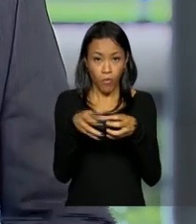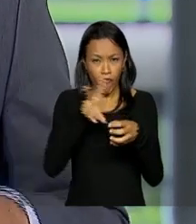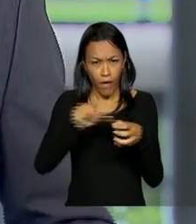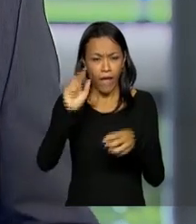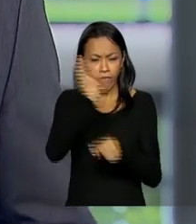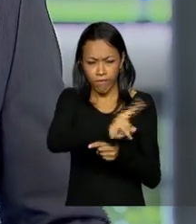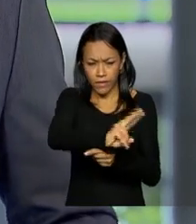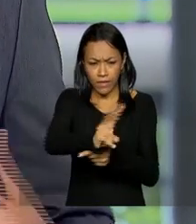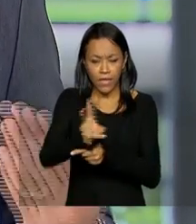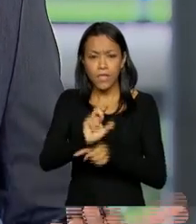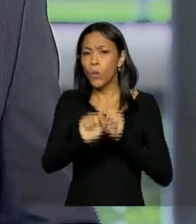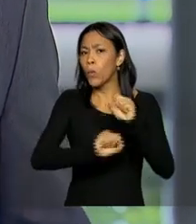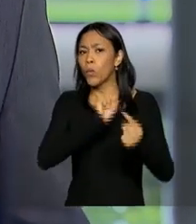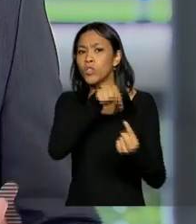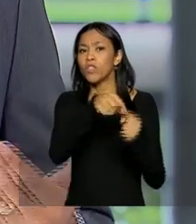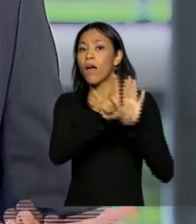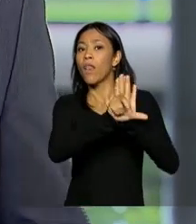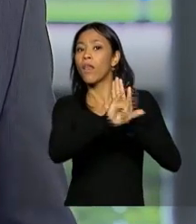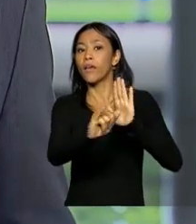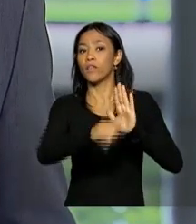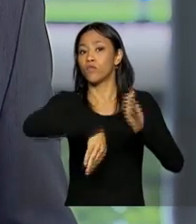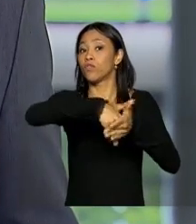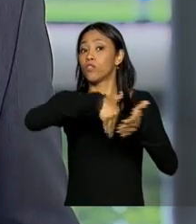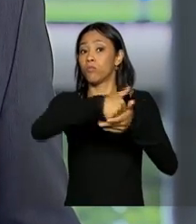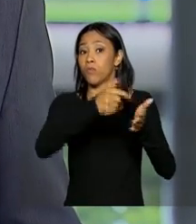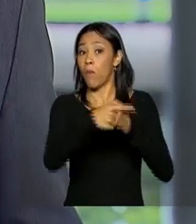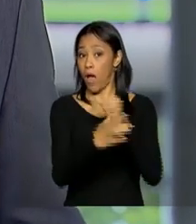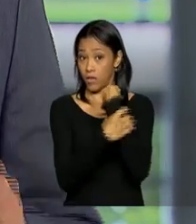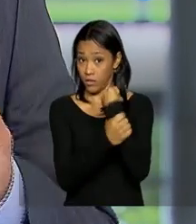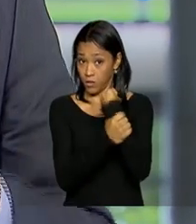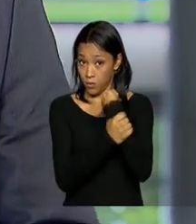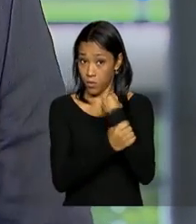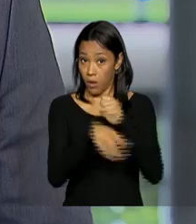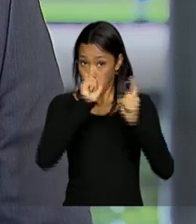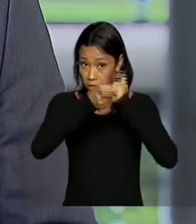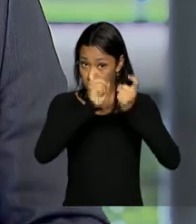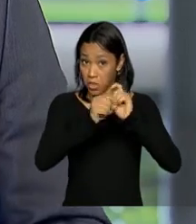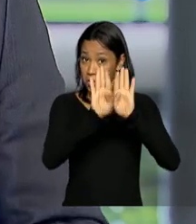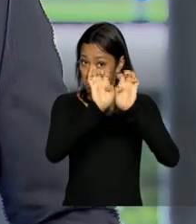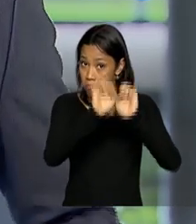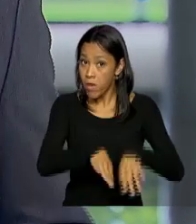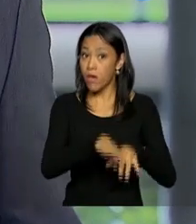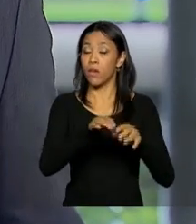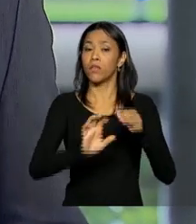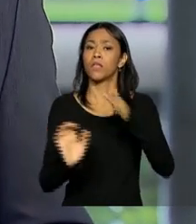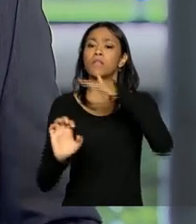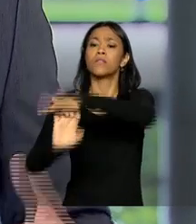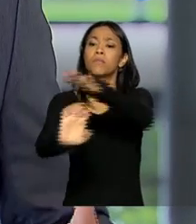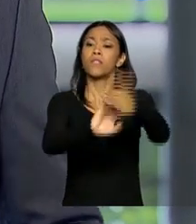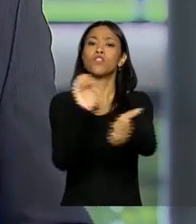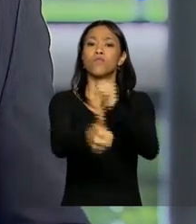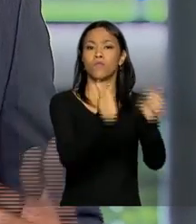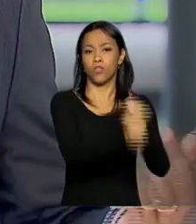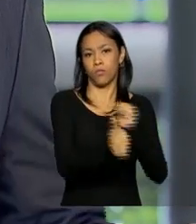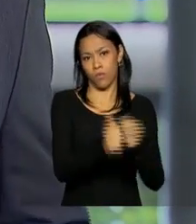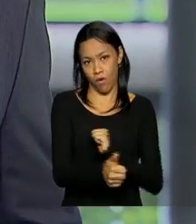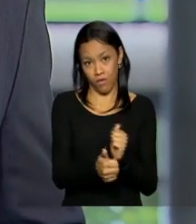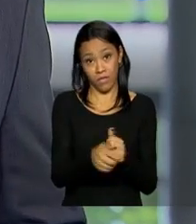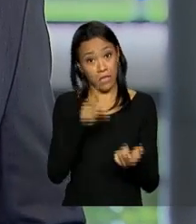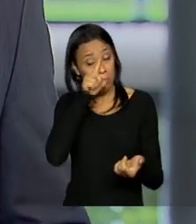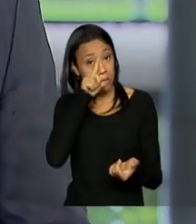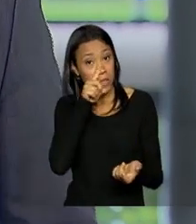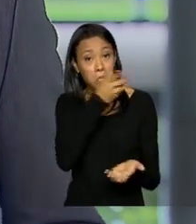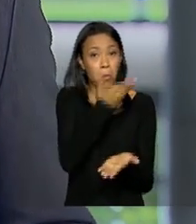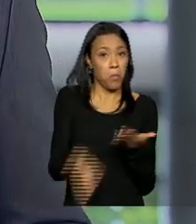a lei do futebol para garantir a modernização da gestão dos clubes sem prejuízo das atividades de outros